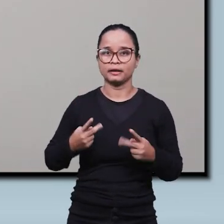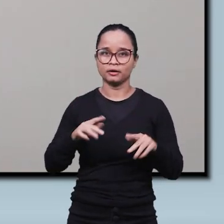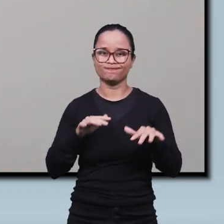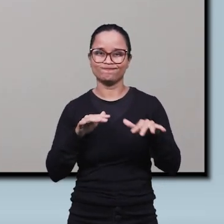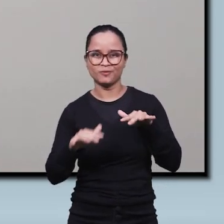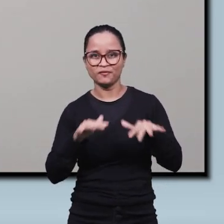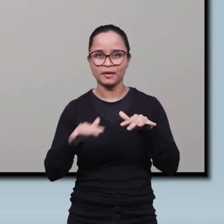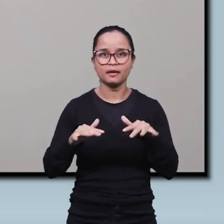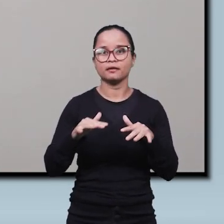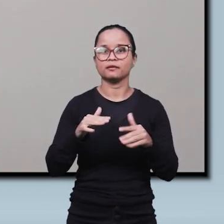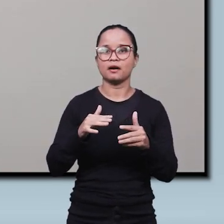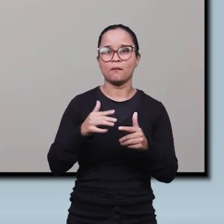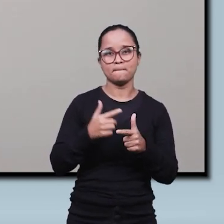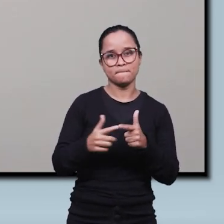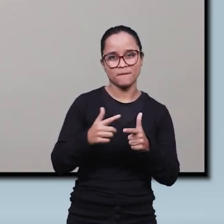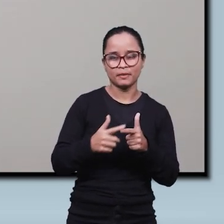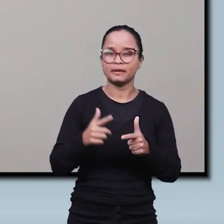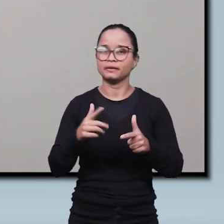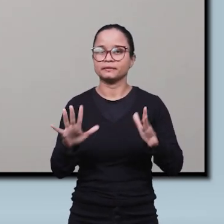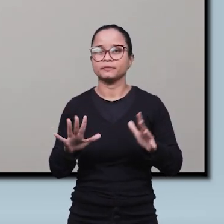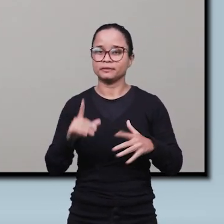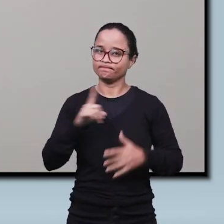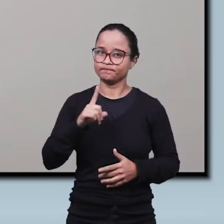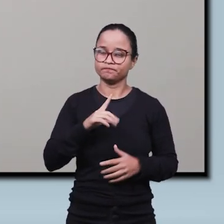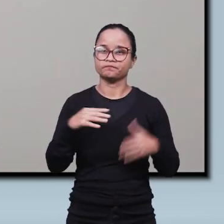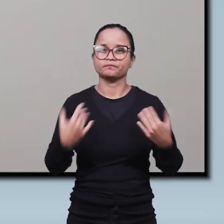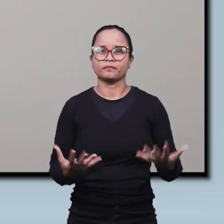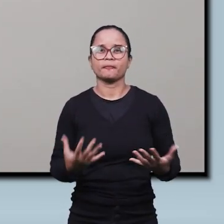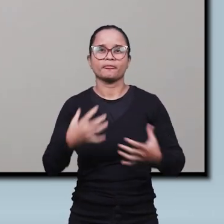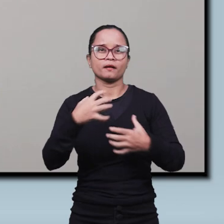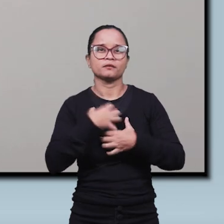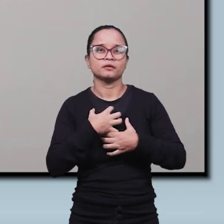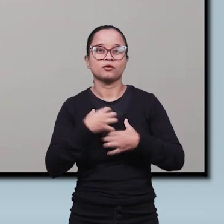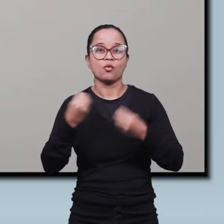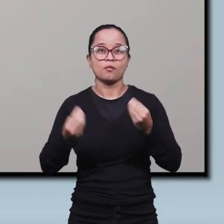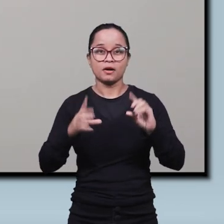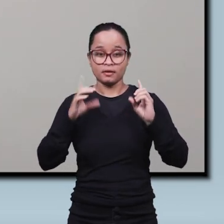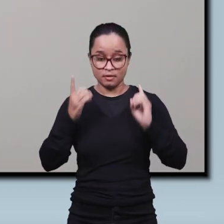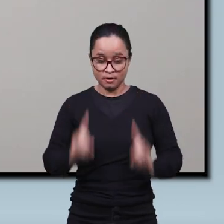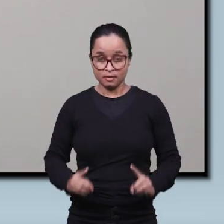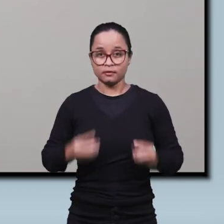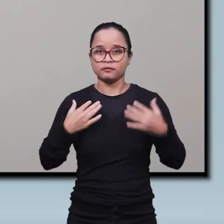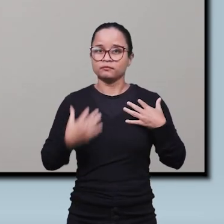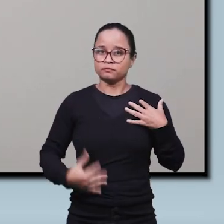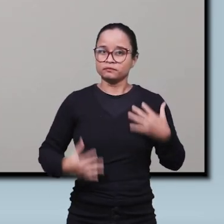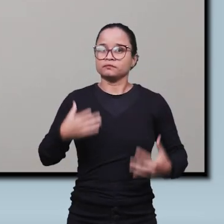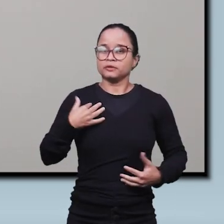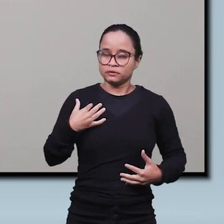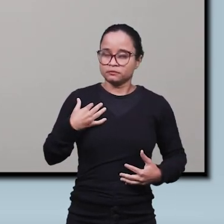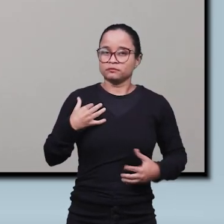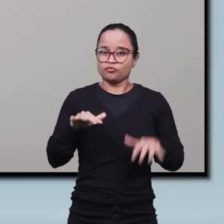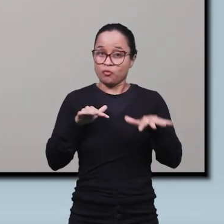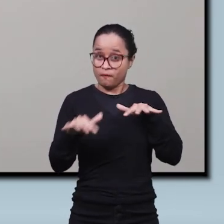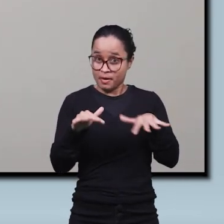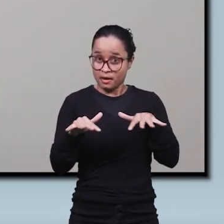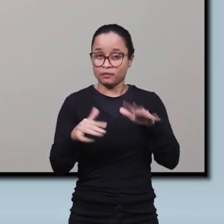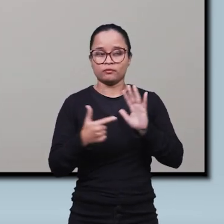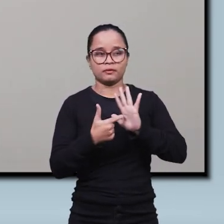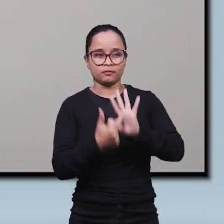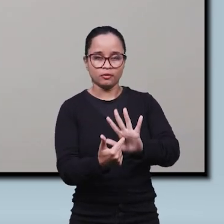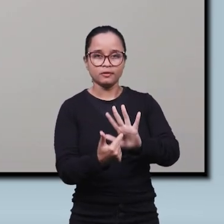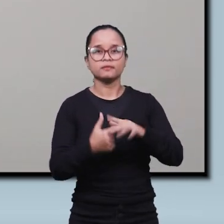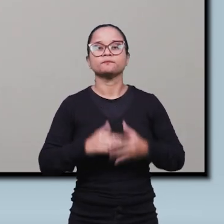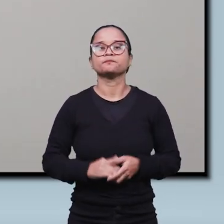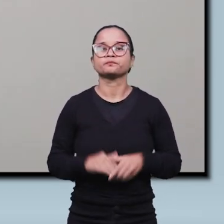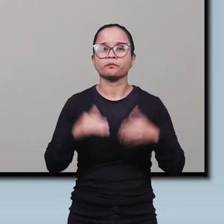função. Bom, então, a forma como as deficiências físico-motoras se apresentam